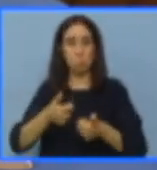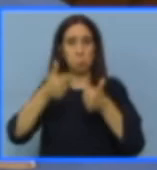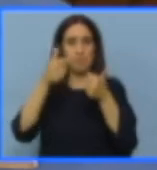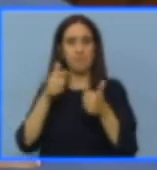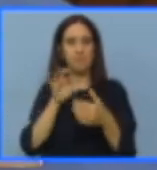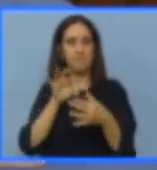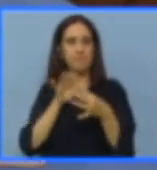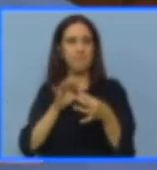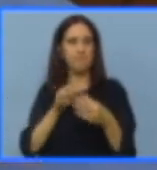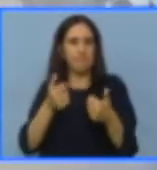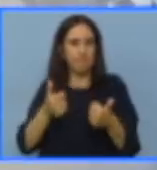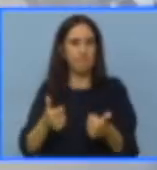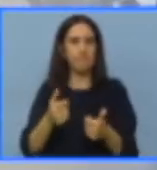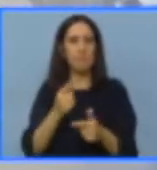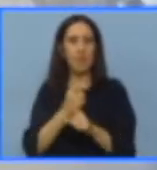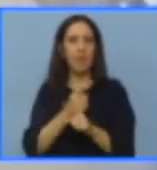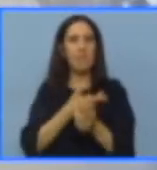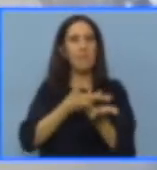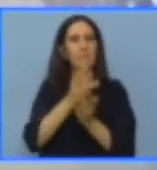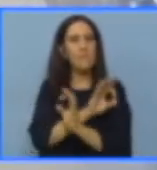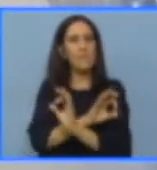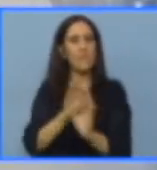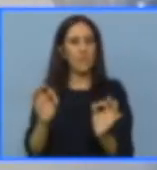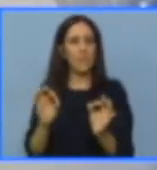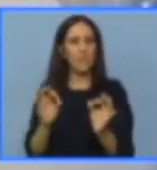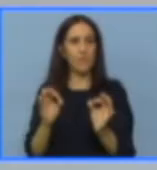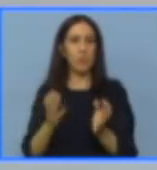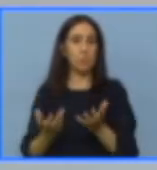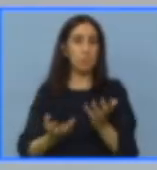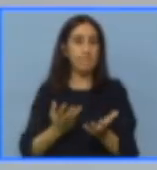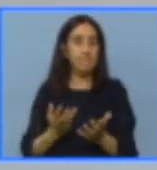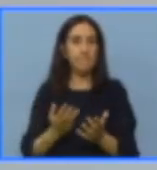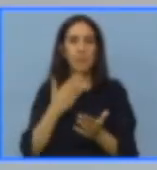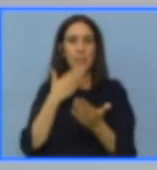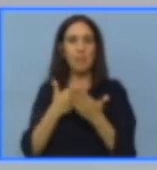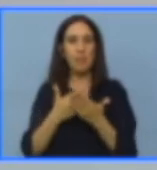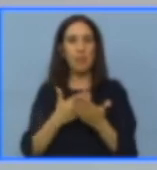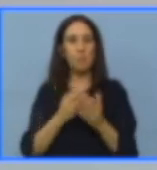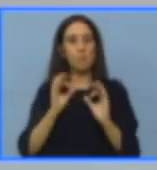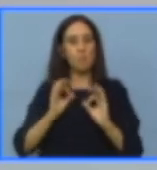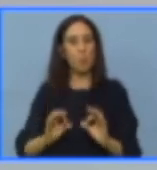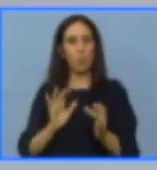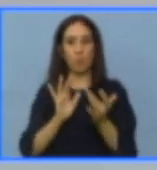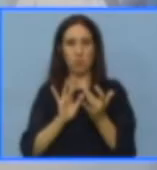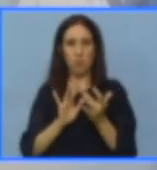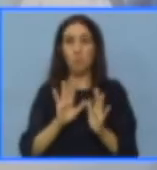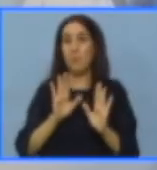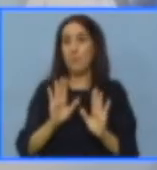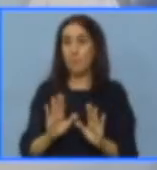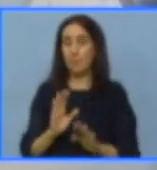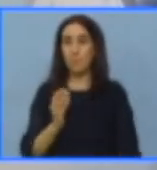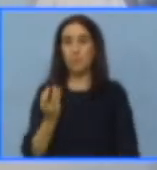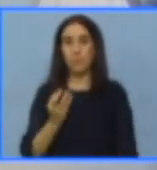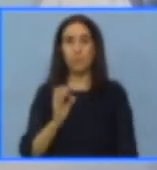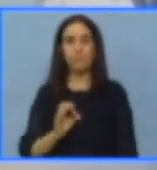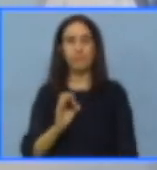foi muito útil no território diplomático enfim, de fechar a abóbada dos contactos. Mas foi,